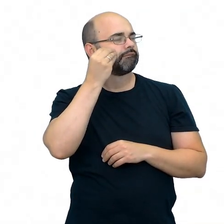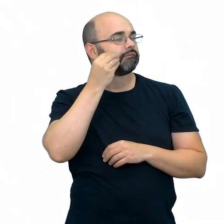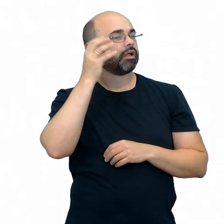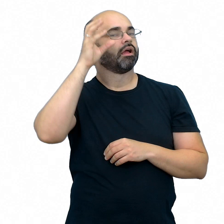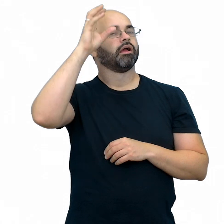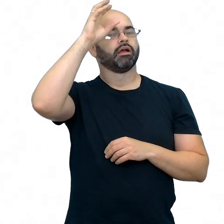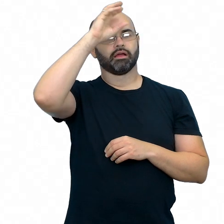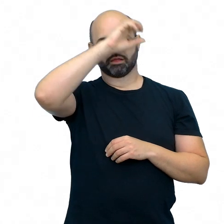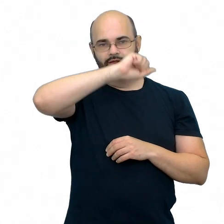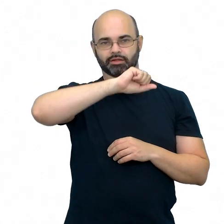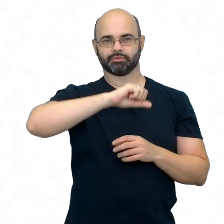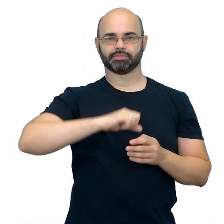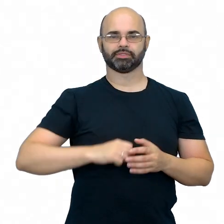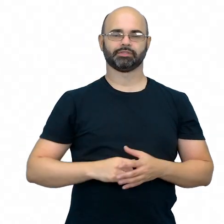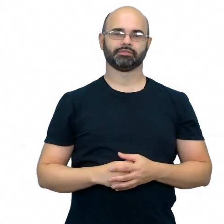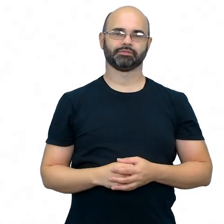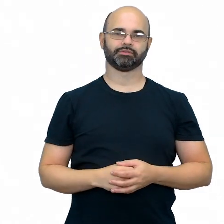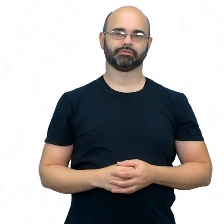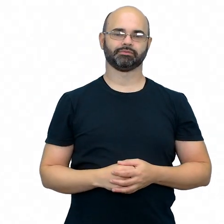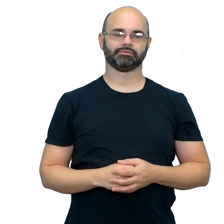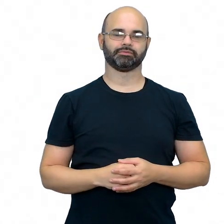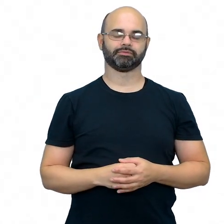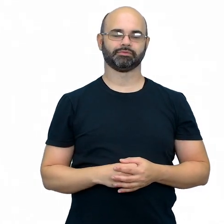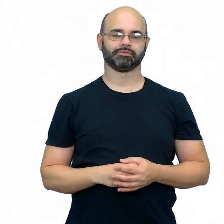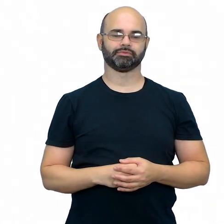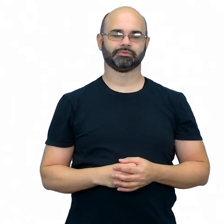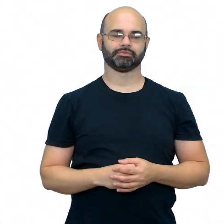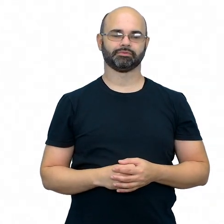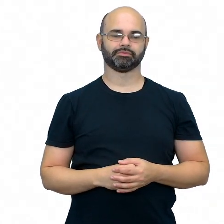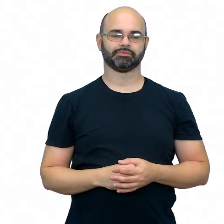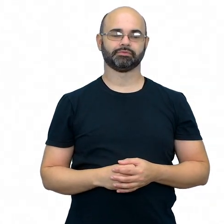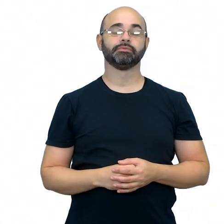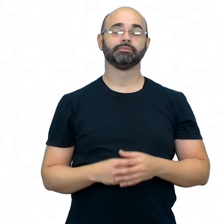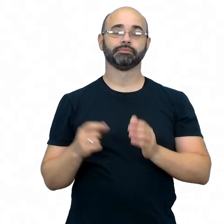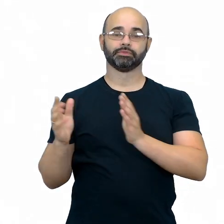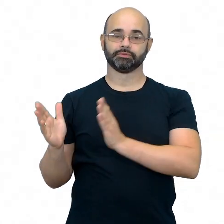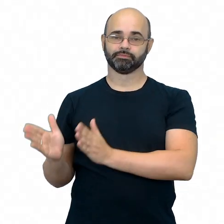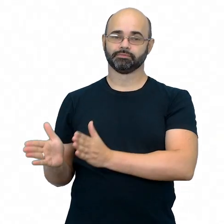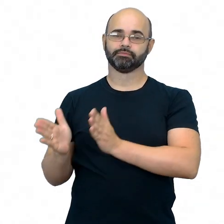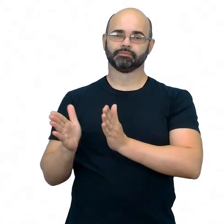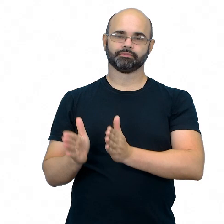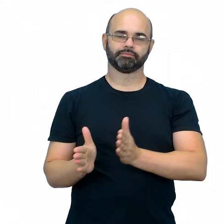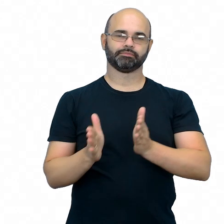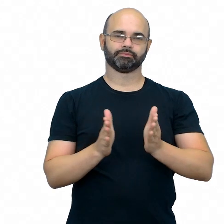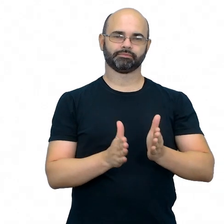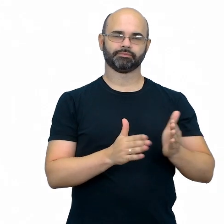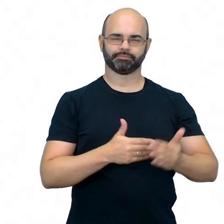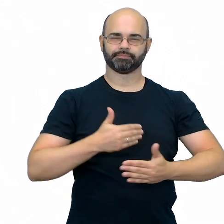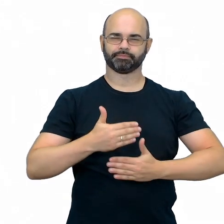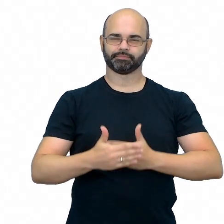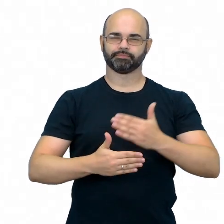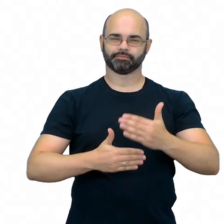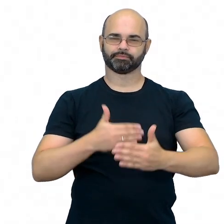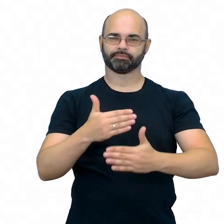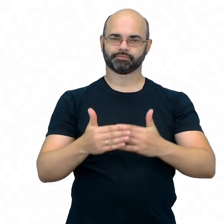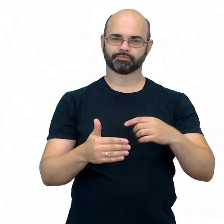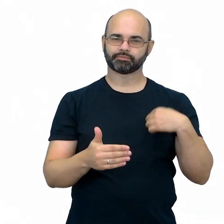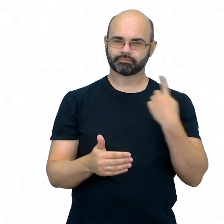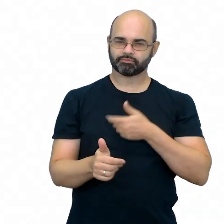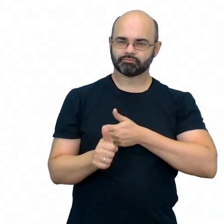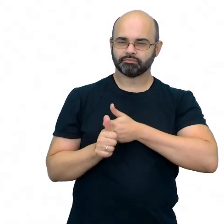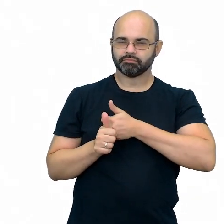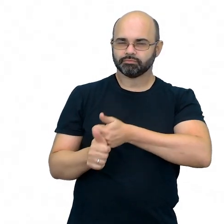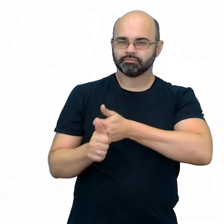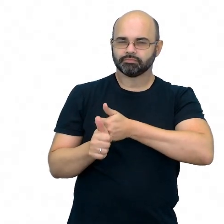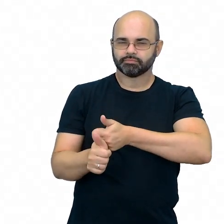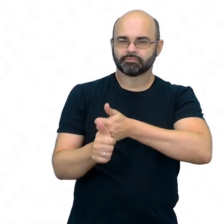importante que nós possamos retomar lá naquela formação de etapa, durante essa realização, durante essa experiência, para